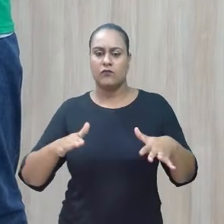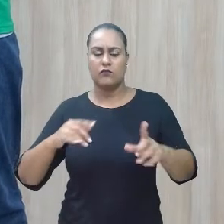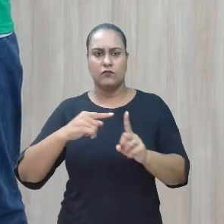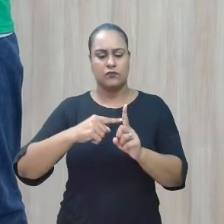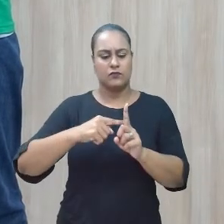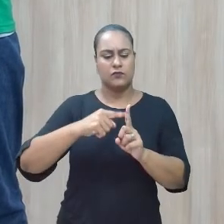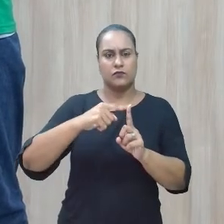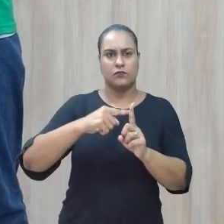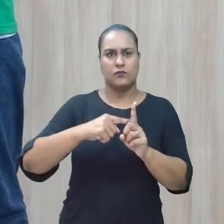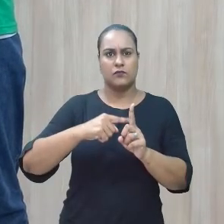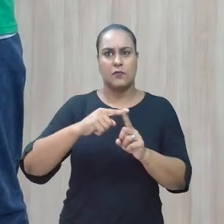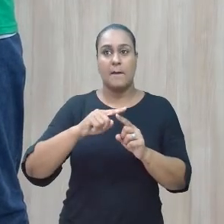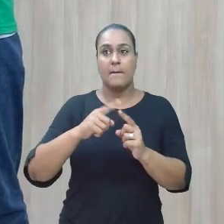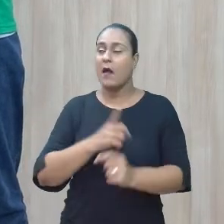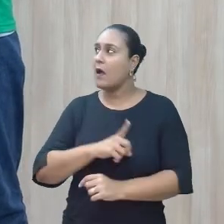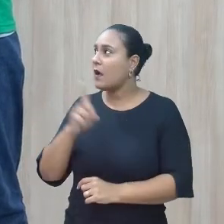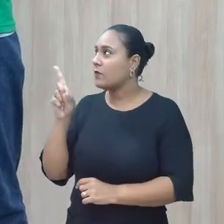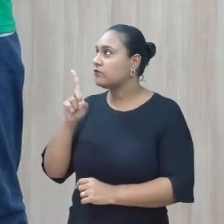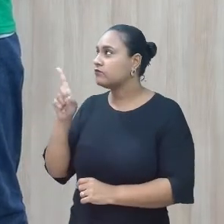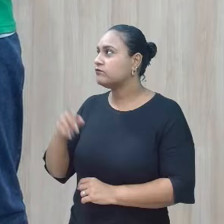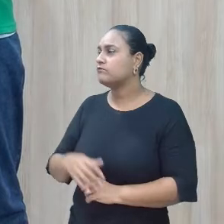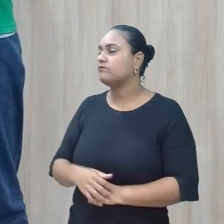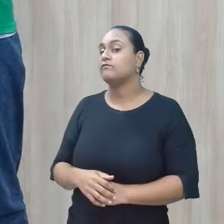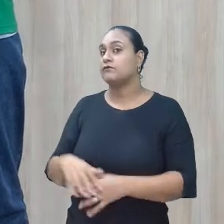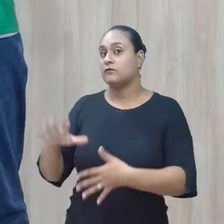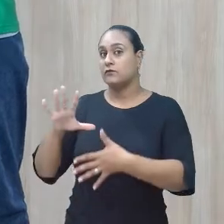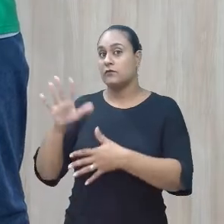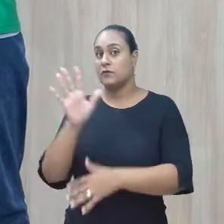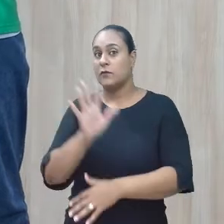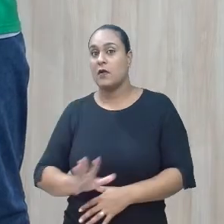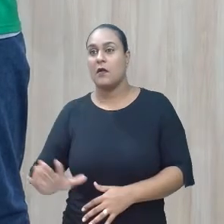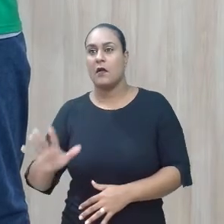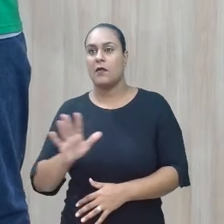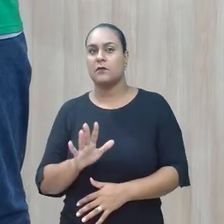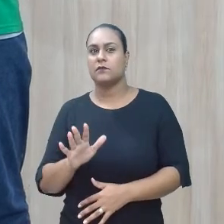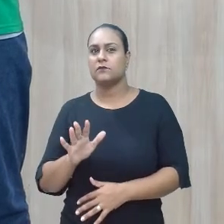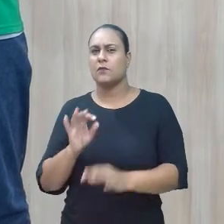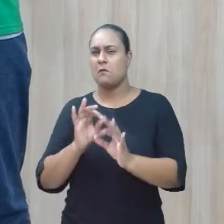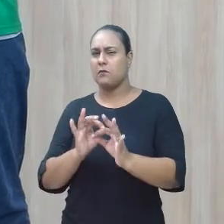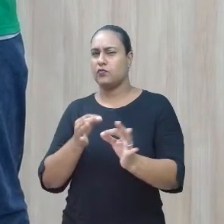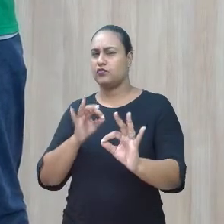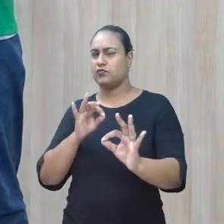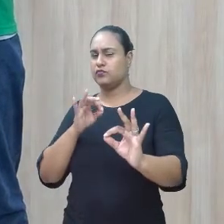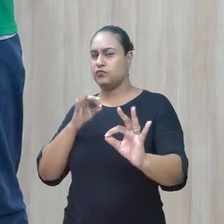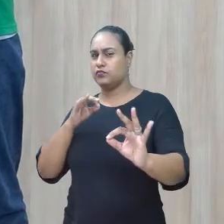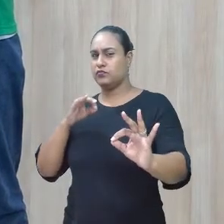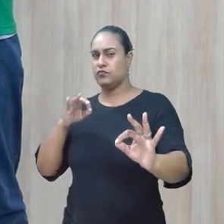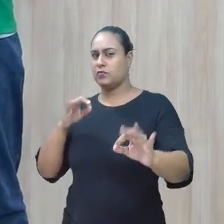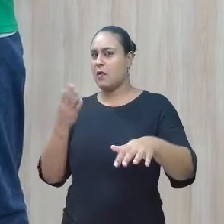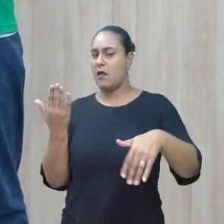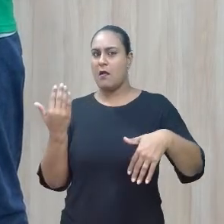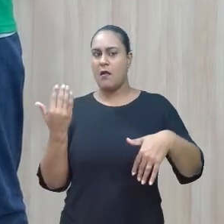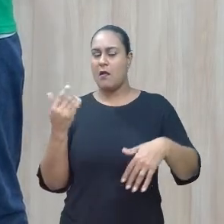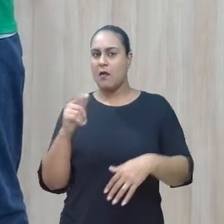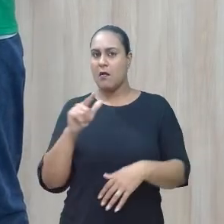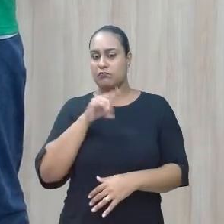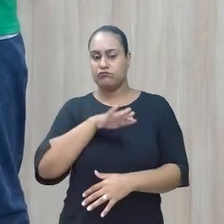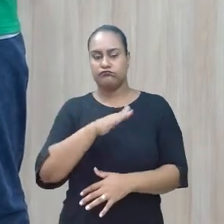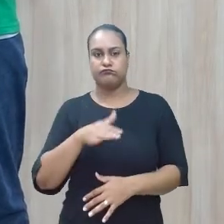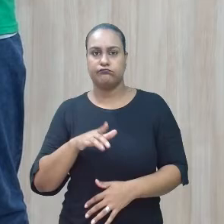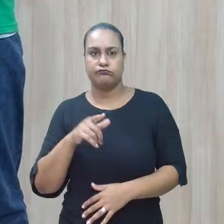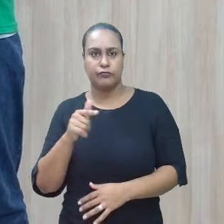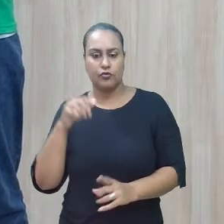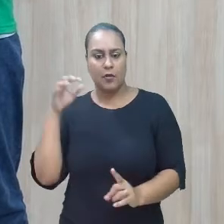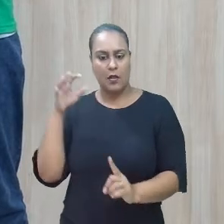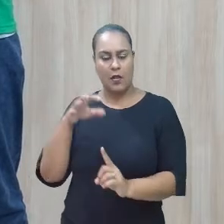clima. Já a continentalidade é justamente mais distante do mar. Não temos assim tanta